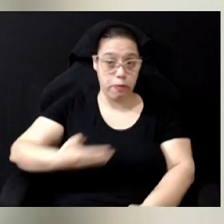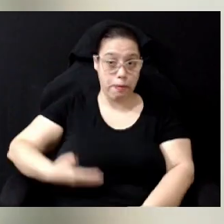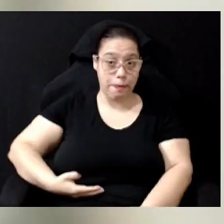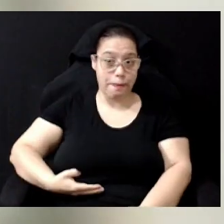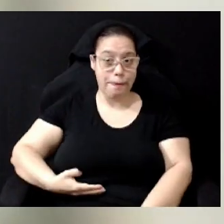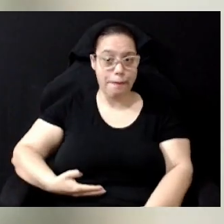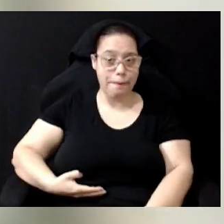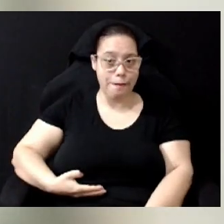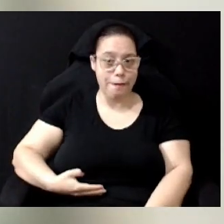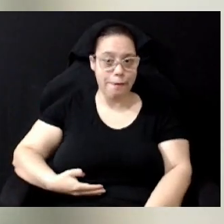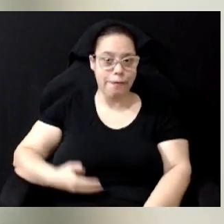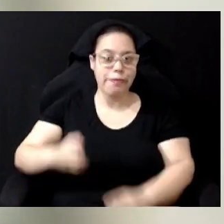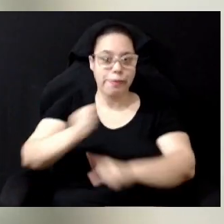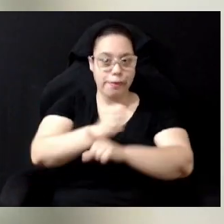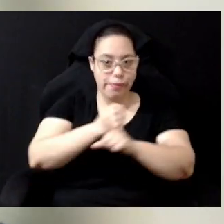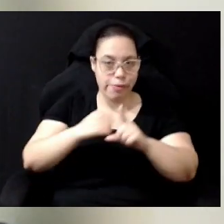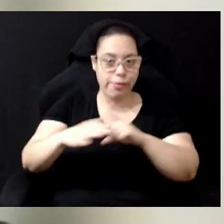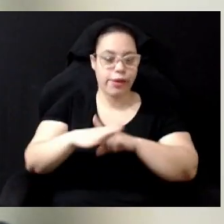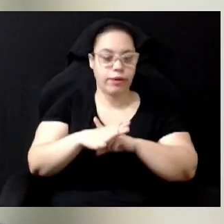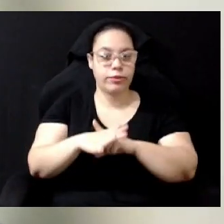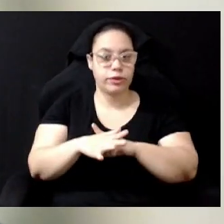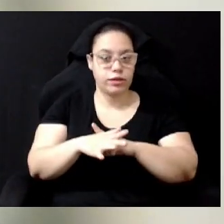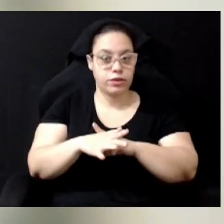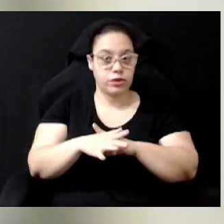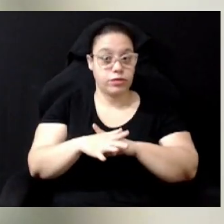empresa governamental, mas também da sociedade, né?